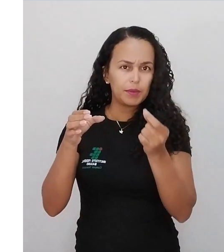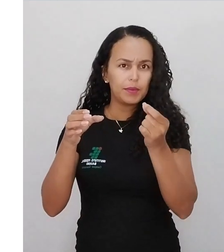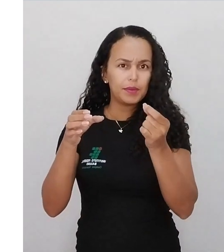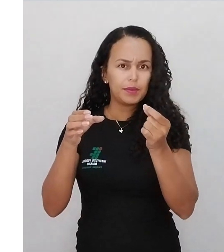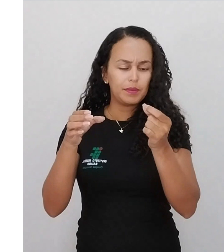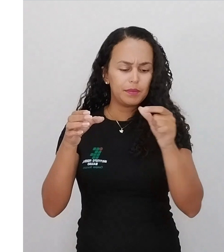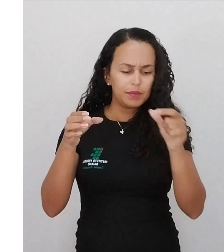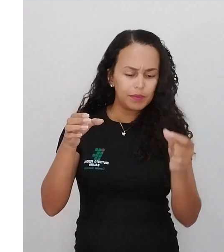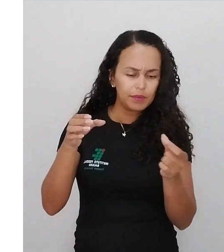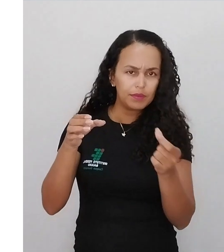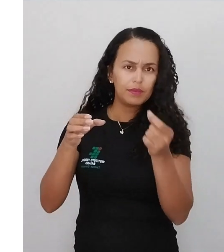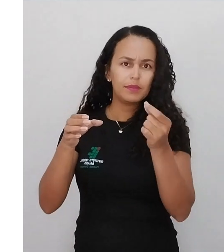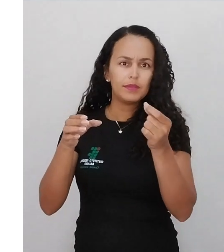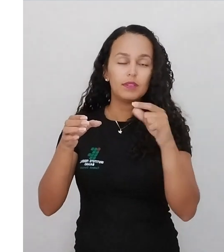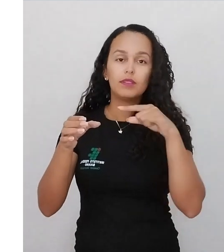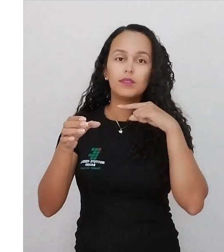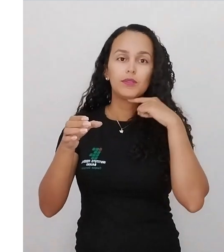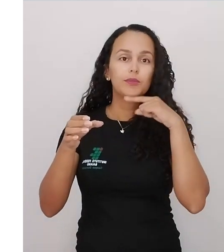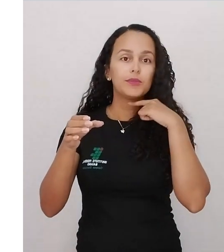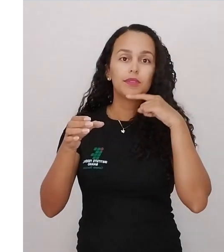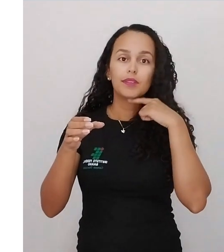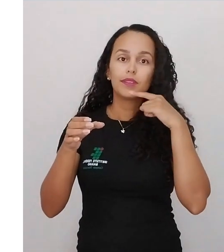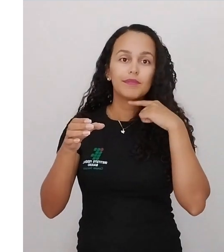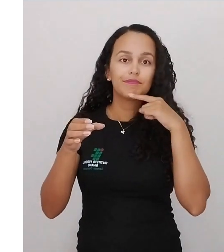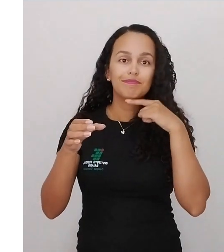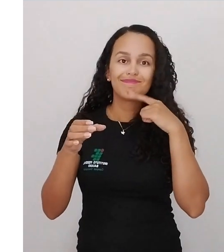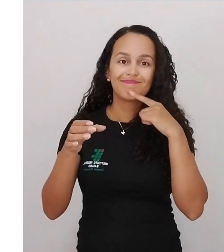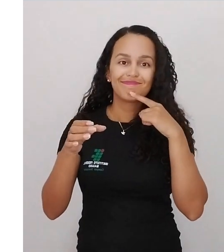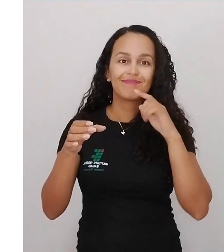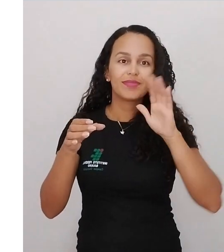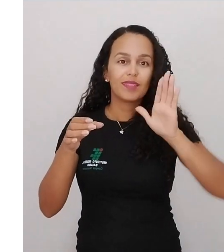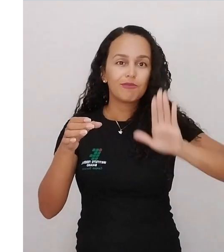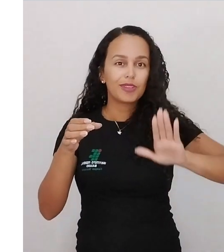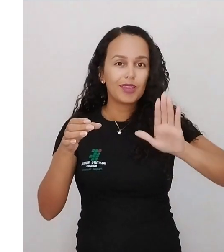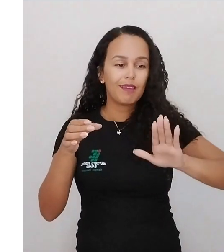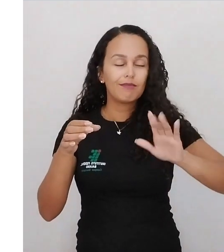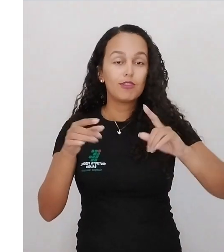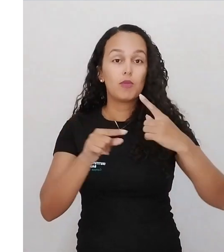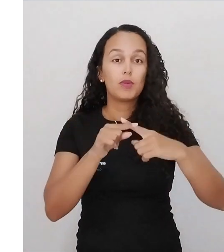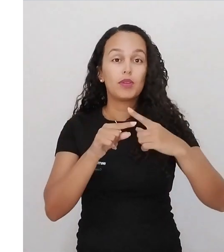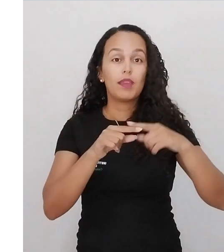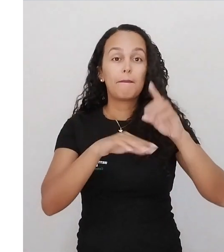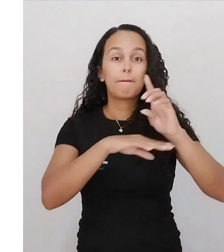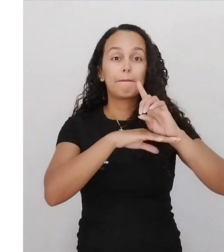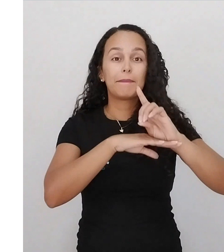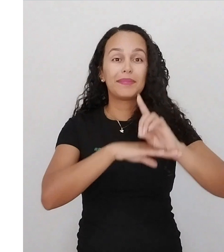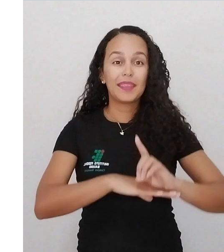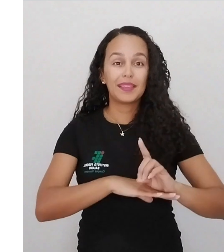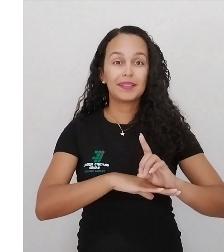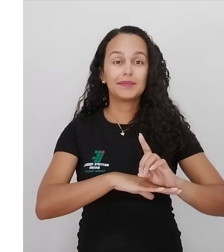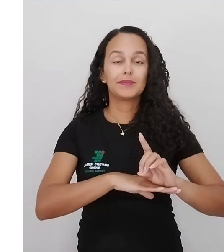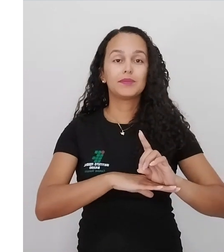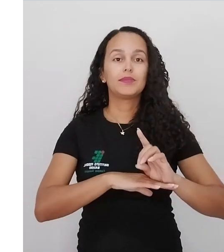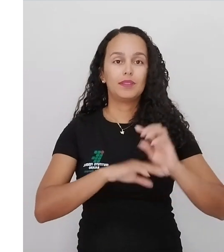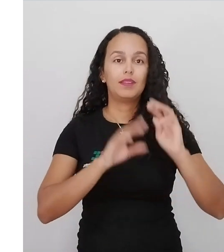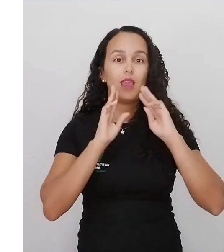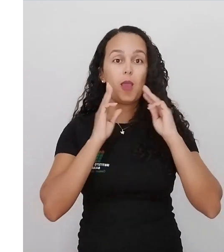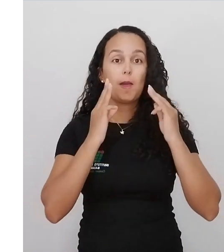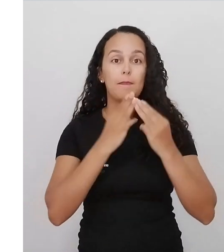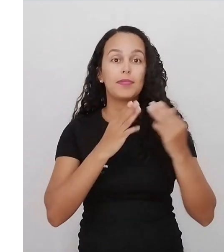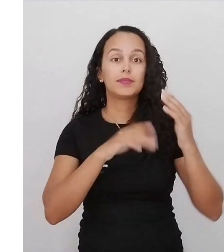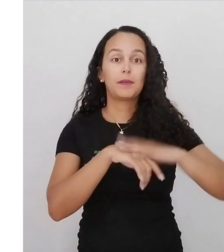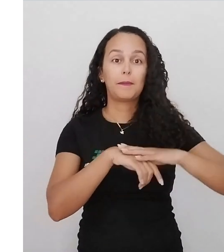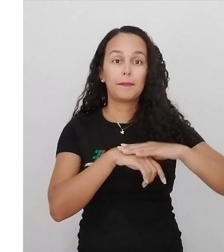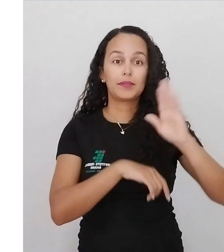que eles não estavam entrando porque a estrutura favorecia com que aquilo que fosse mais denso, né, um pouquinho com a